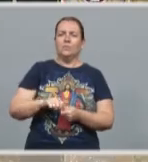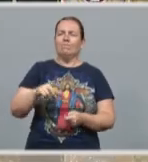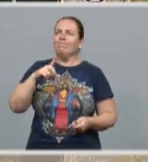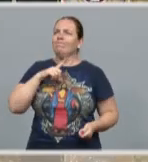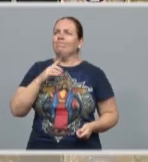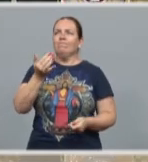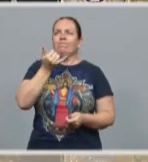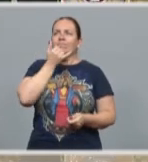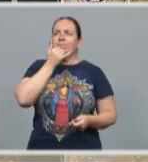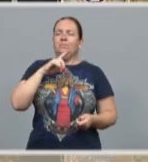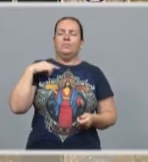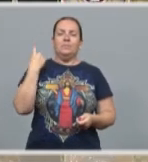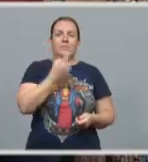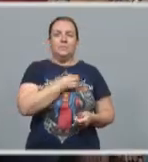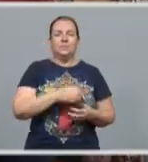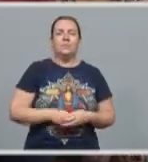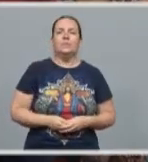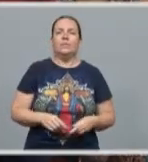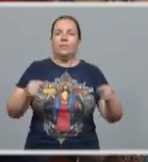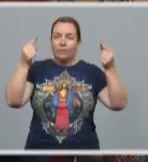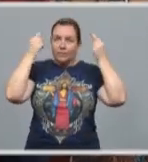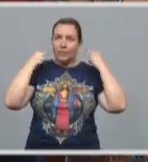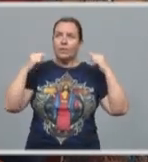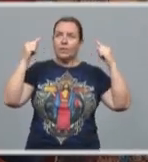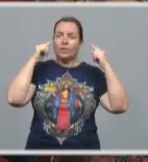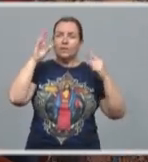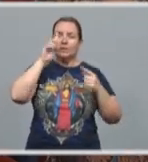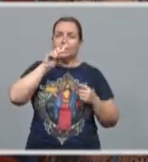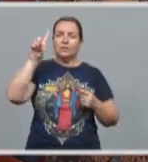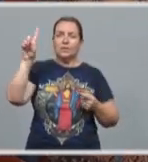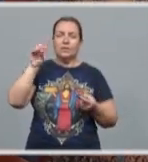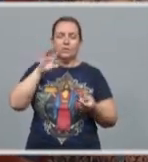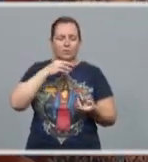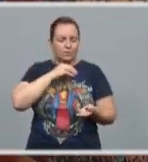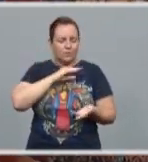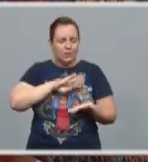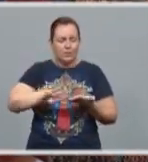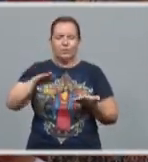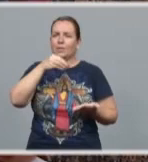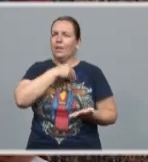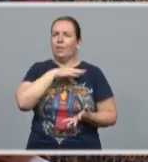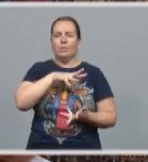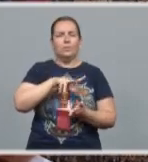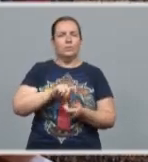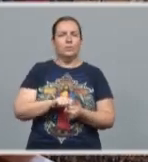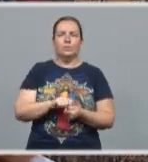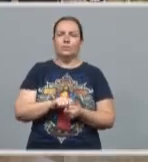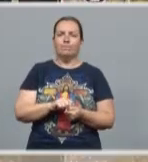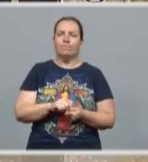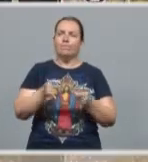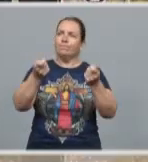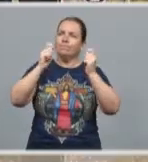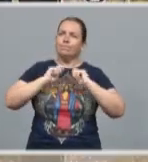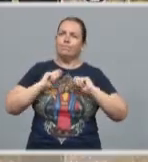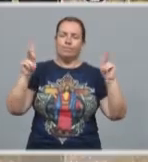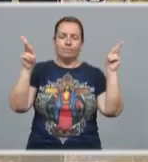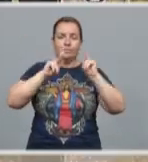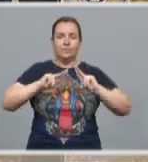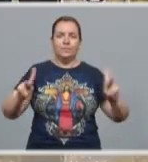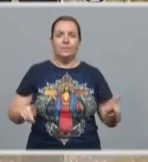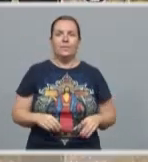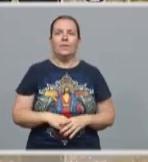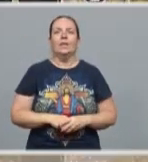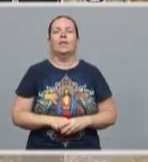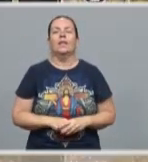pecado do mundo, tende piedade de nós. Cordeiro de Deus, que tirais o pecado do mundo, dai-nos a